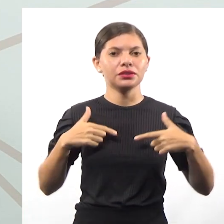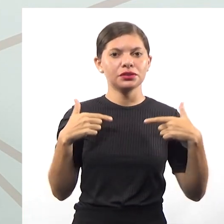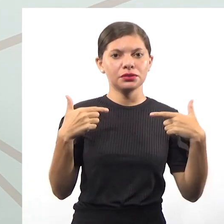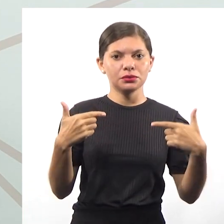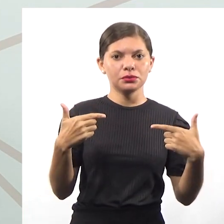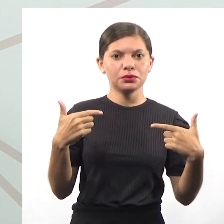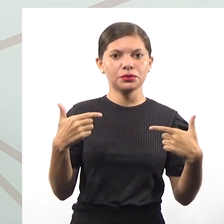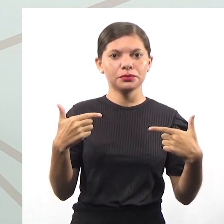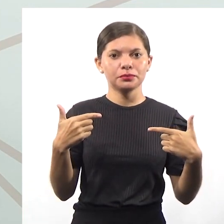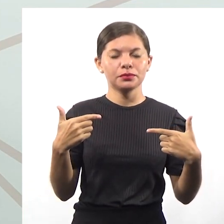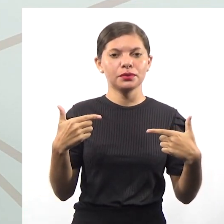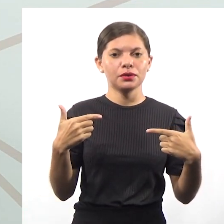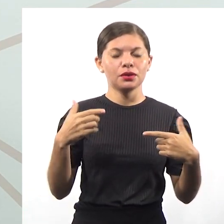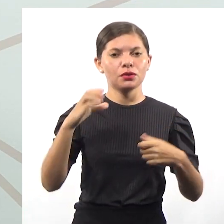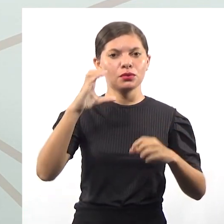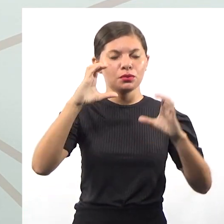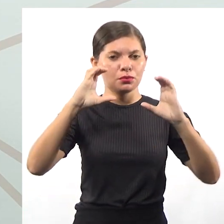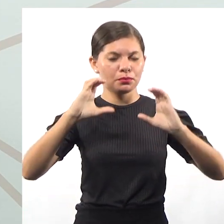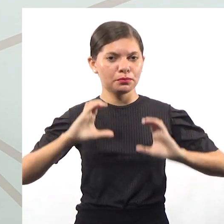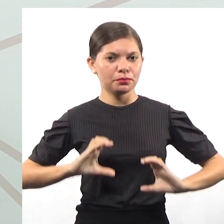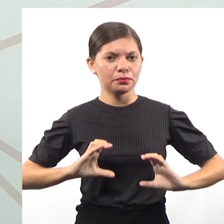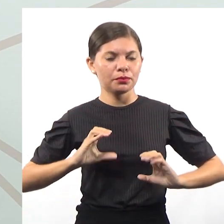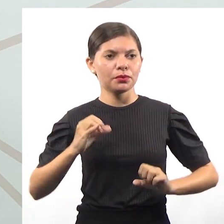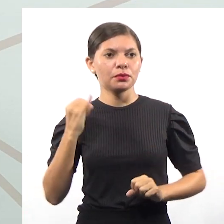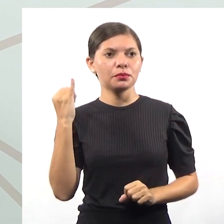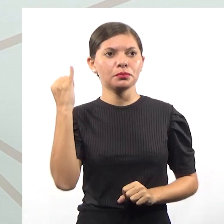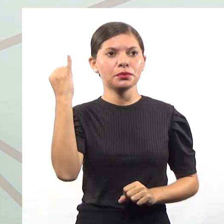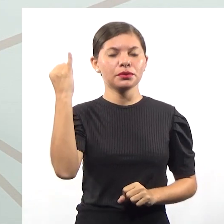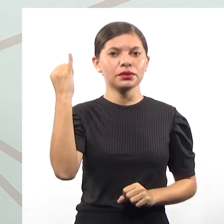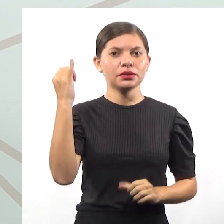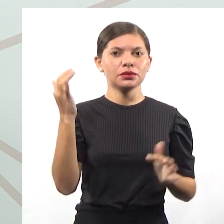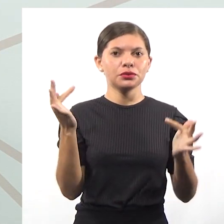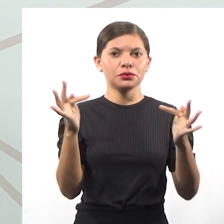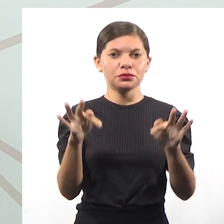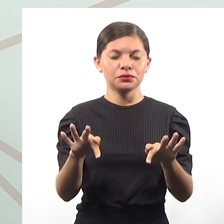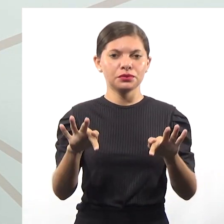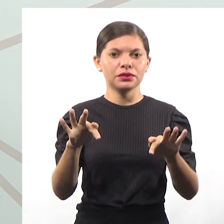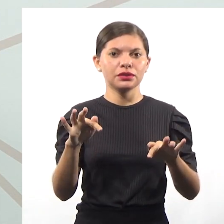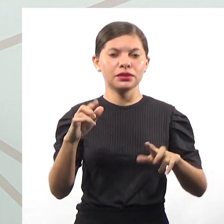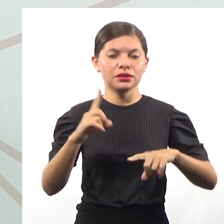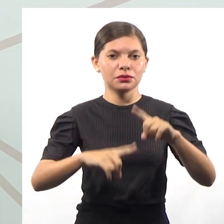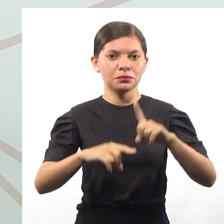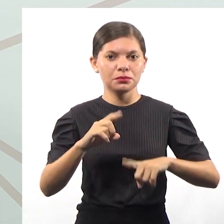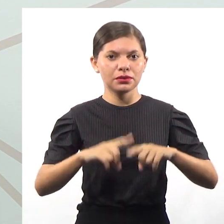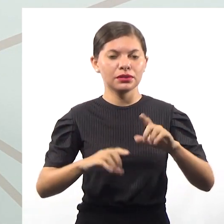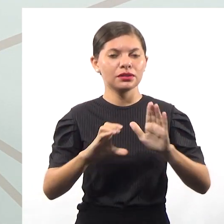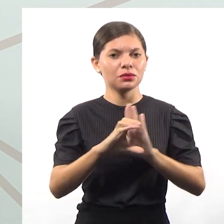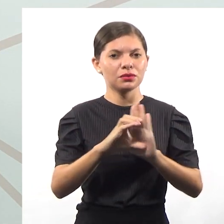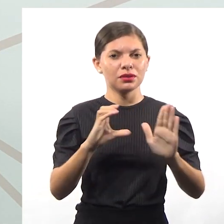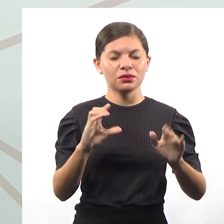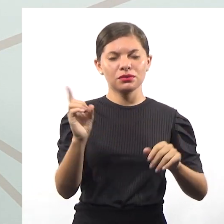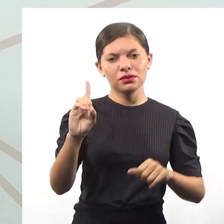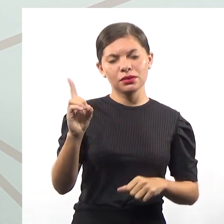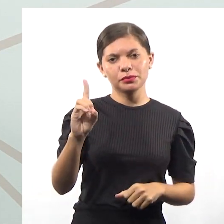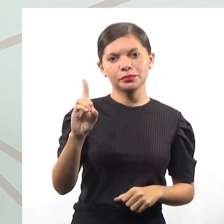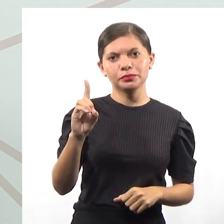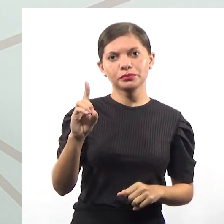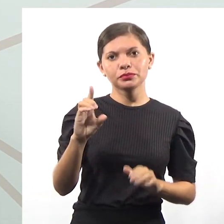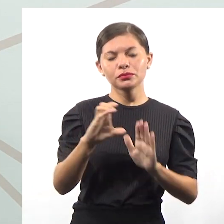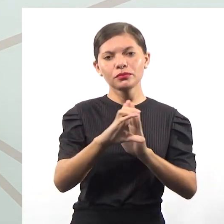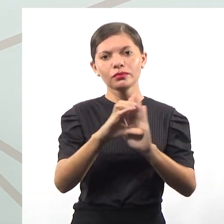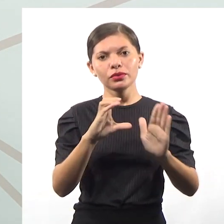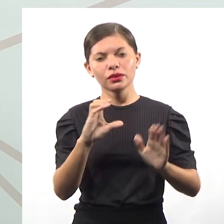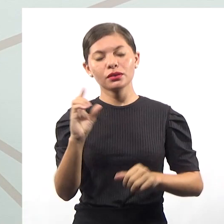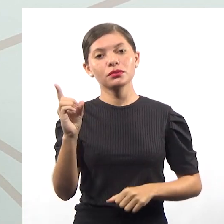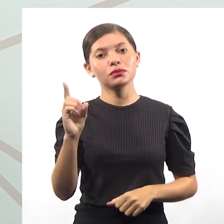uma atitude. São os comportamentos. Então, o mais importante, o fim da educação, são essas competências e não o conteúdo. O